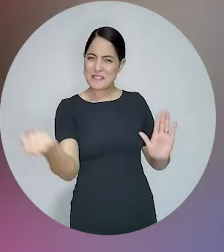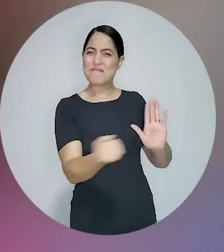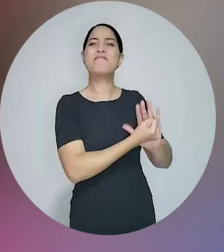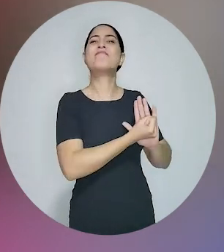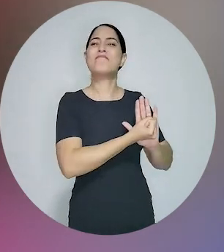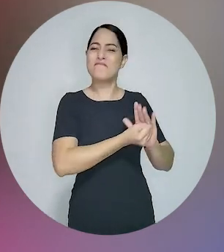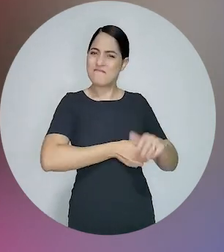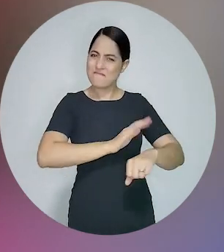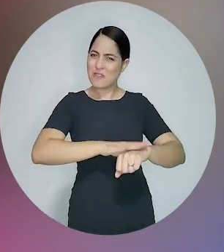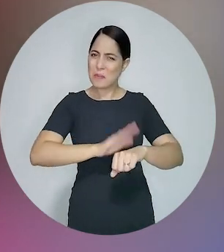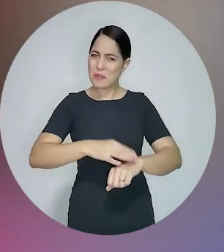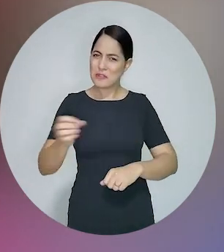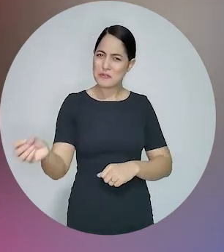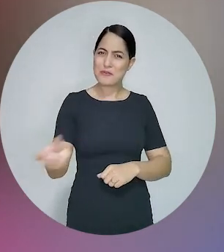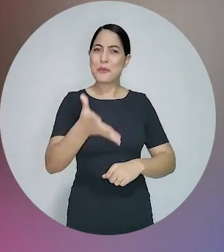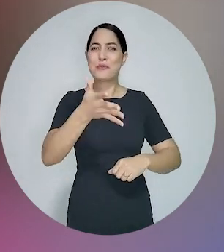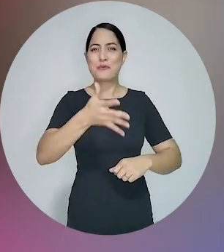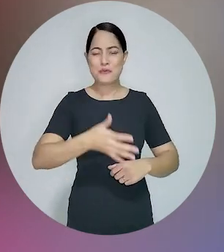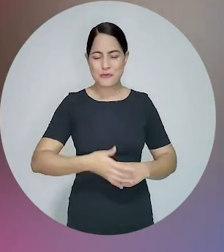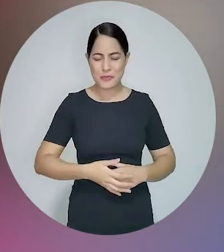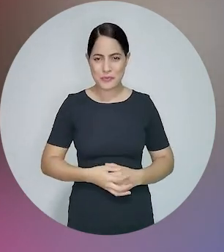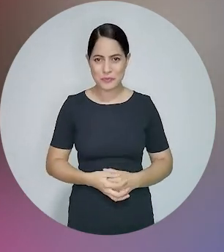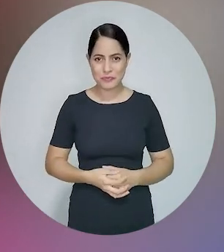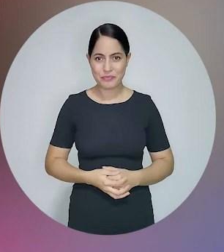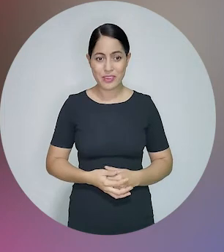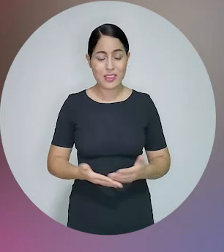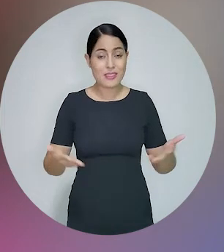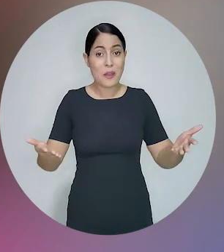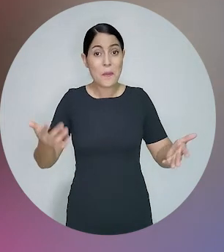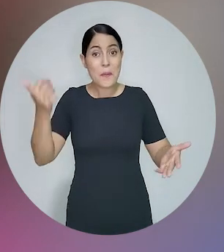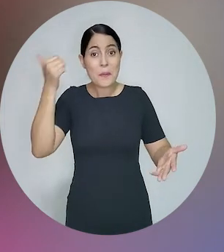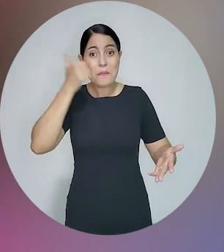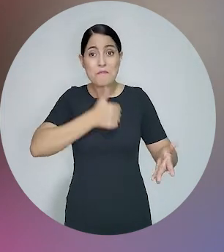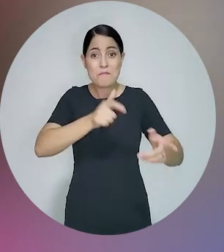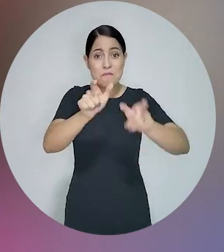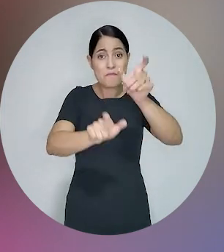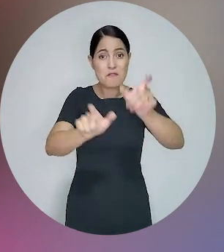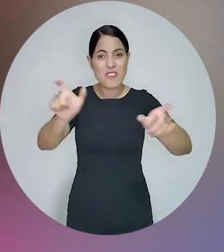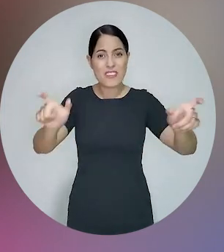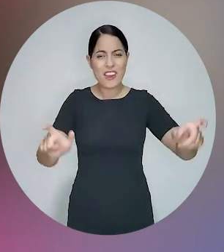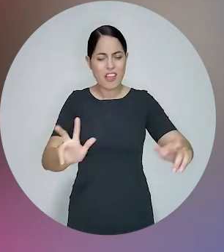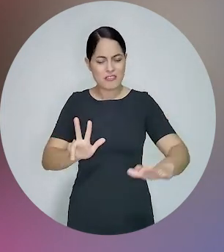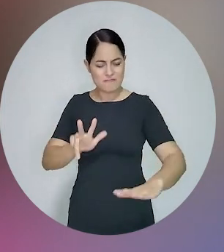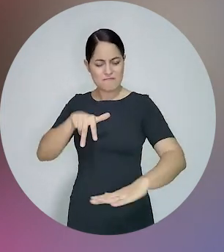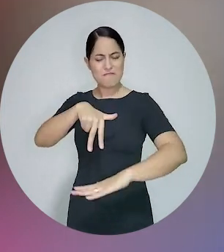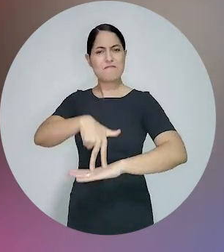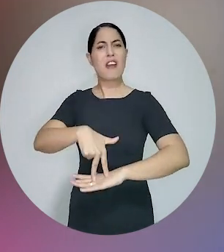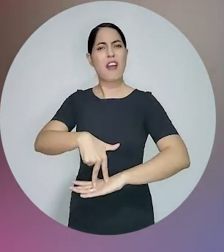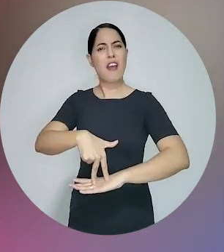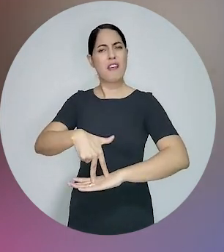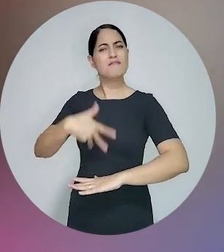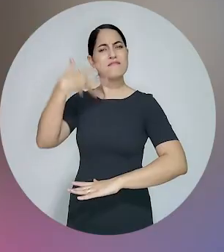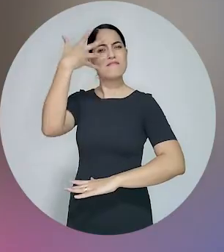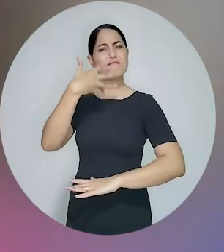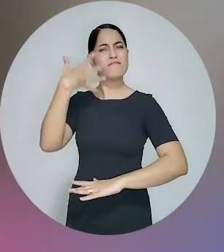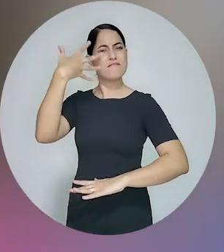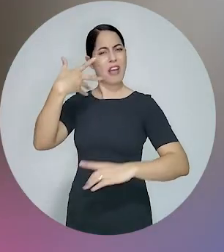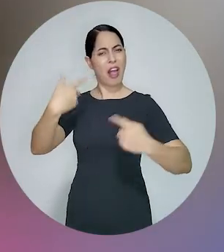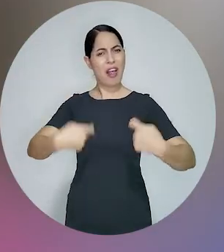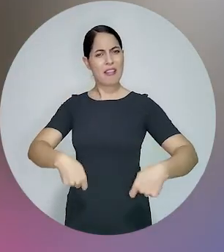dá início a uma nova era. Vivemos um novo tempo em que a voz das mulheres se faz